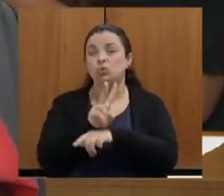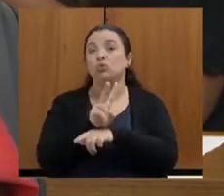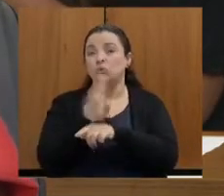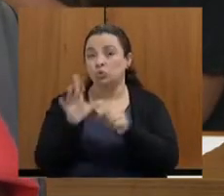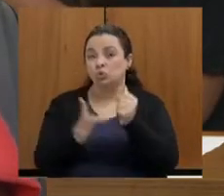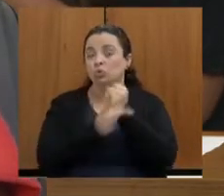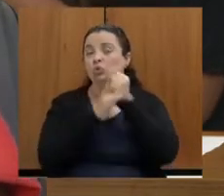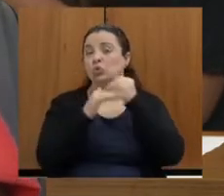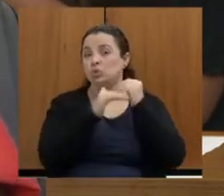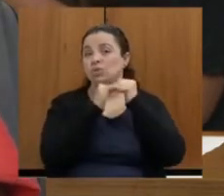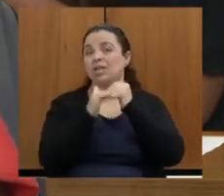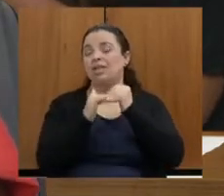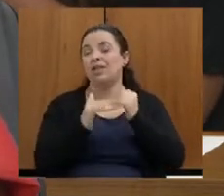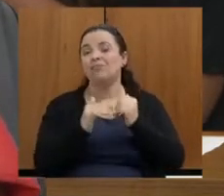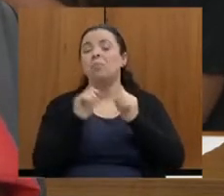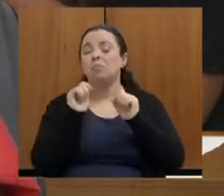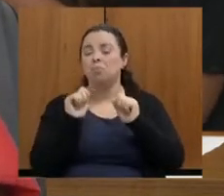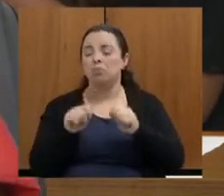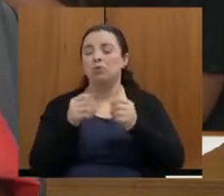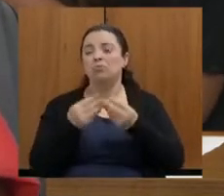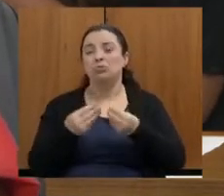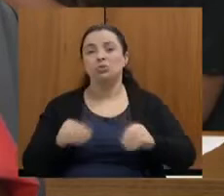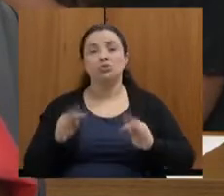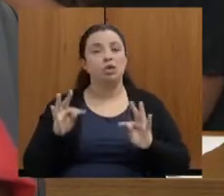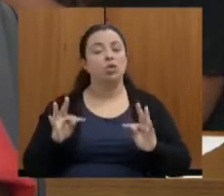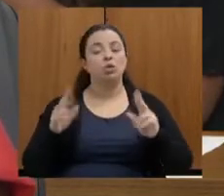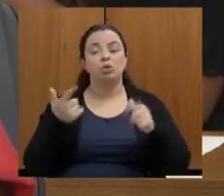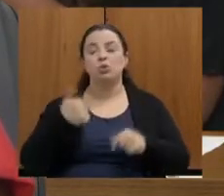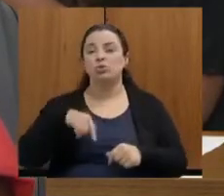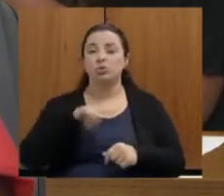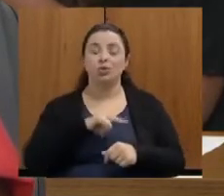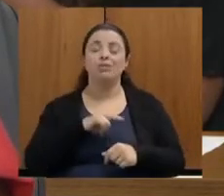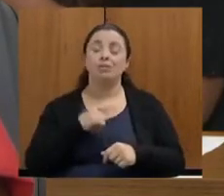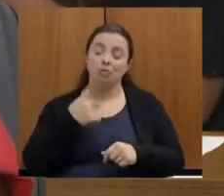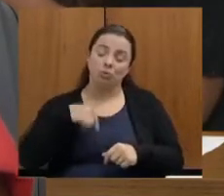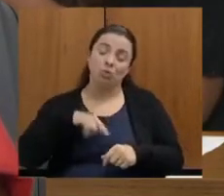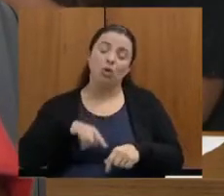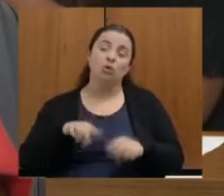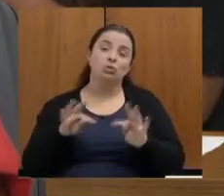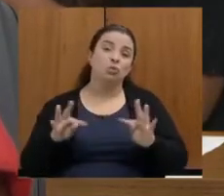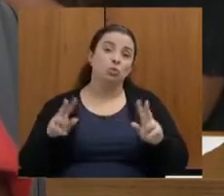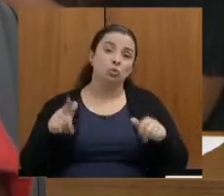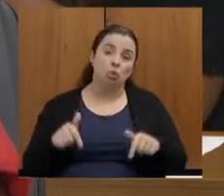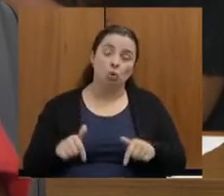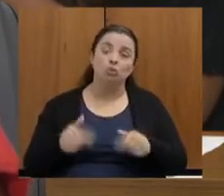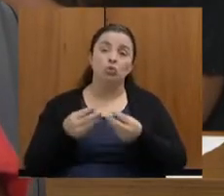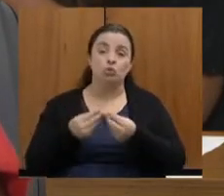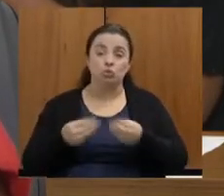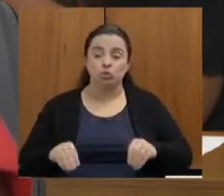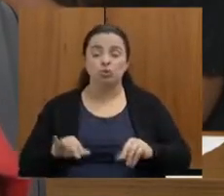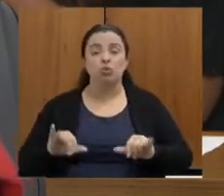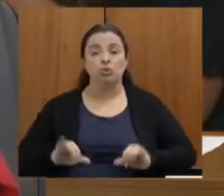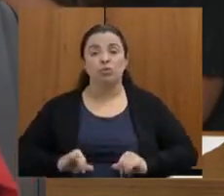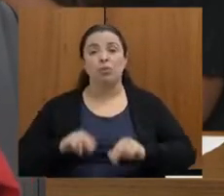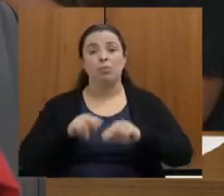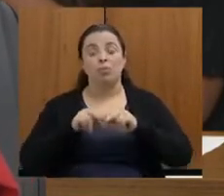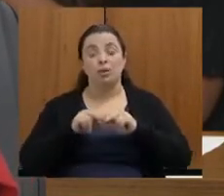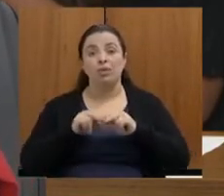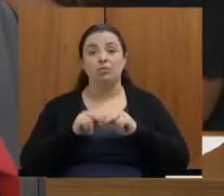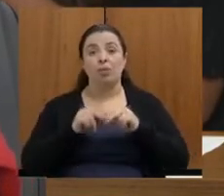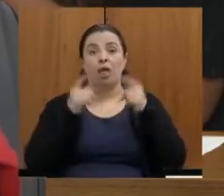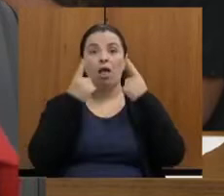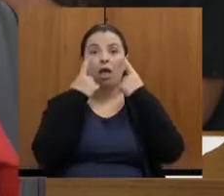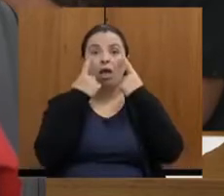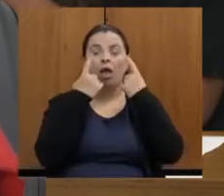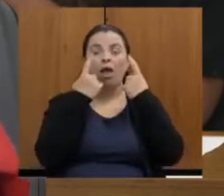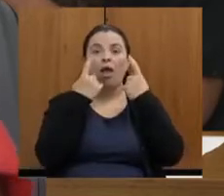então somos todas e todos atingidos pela ganância e pela vontade né